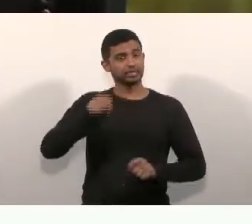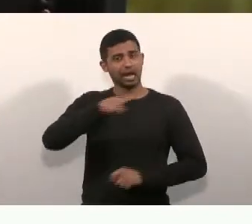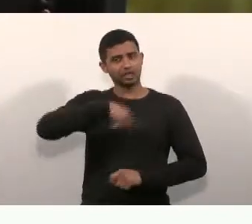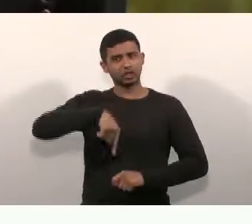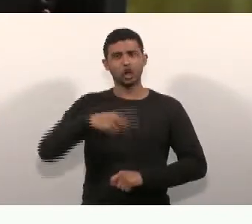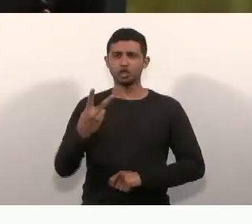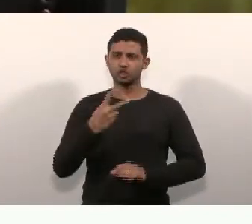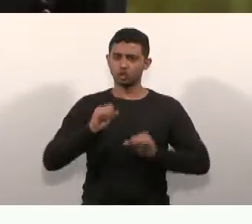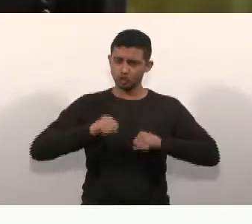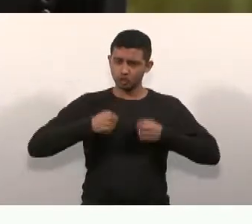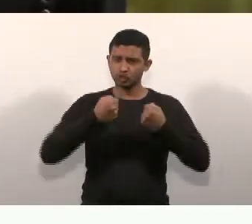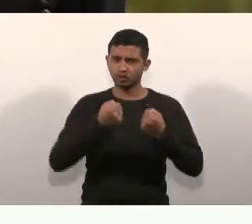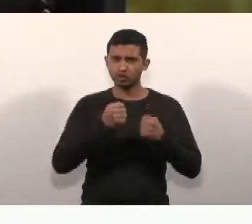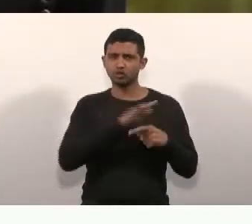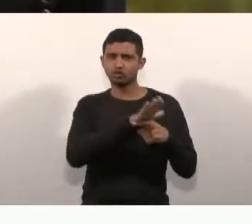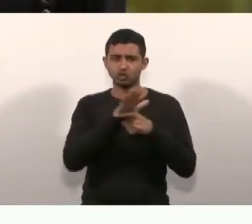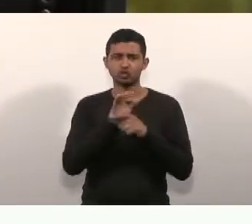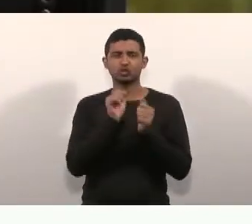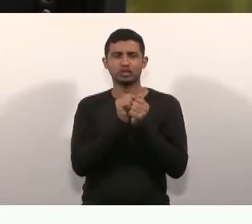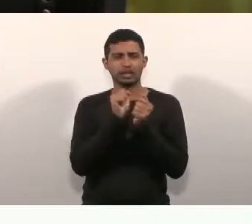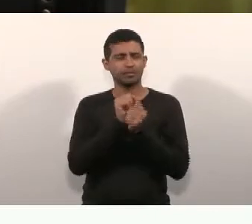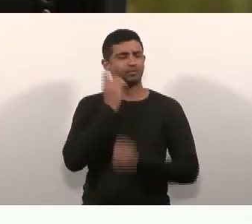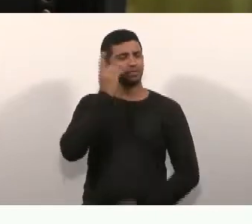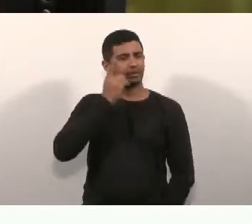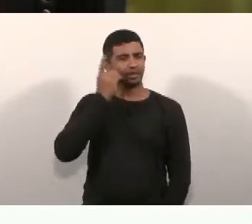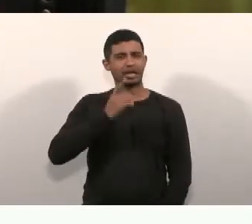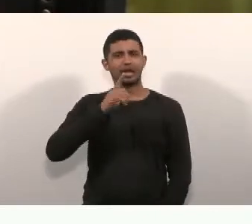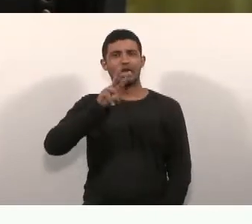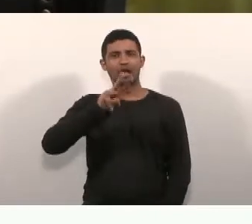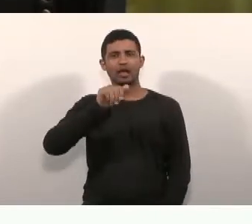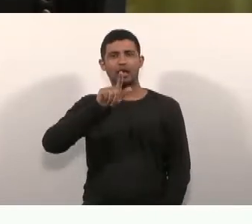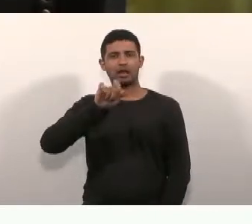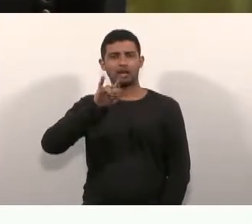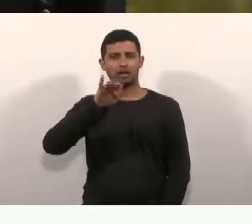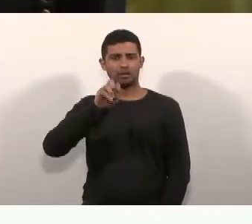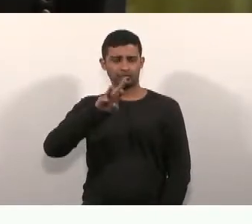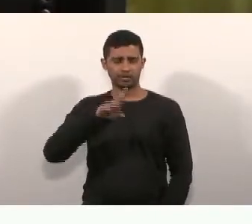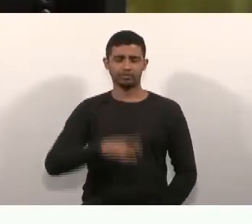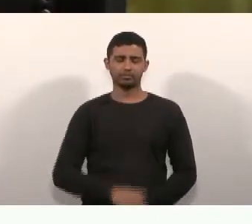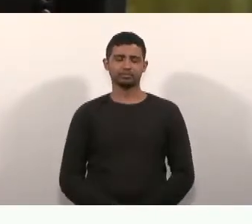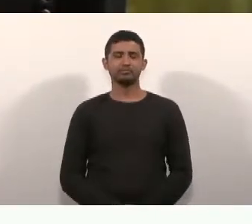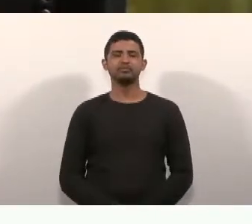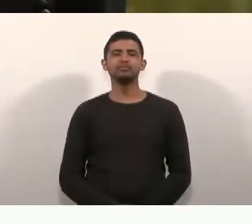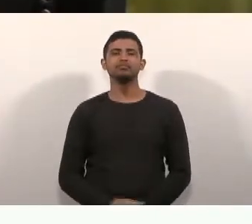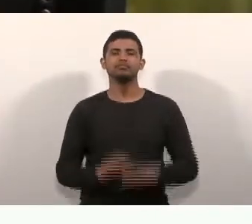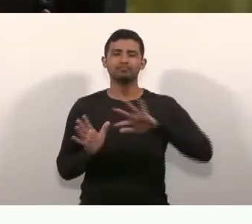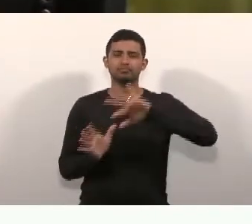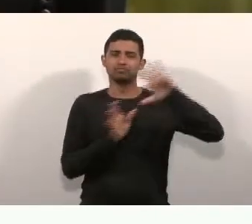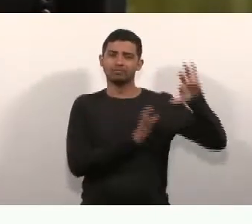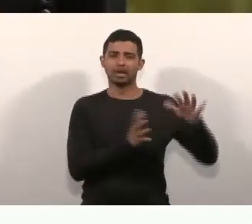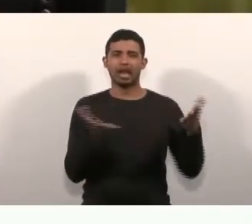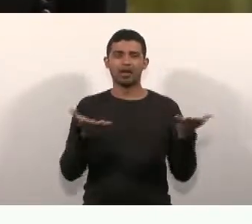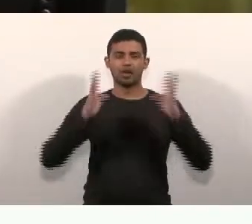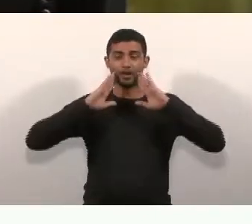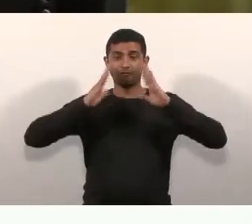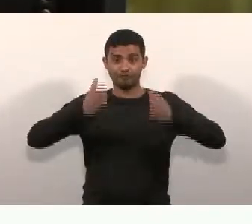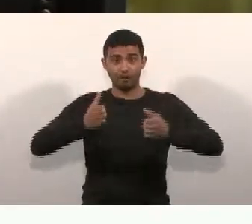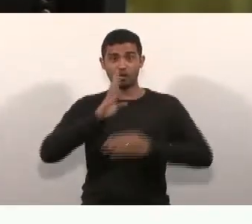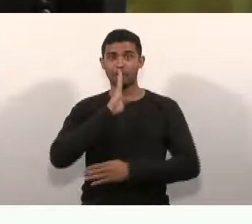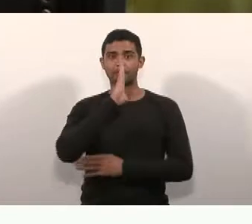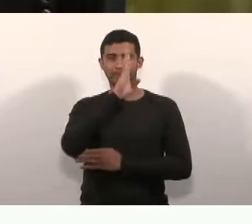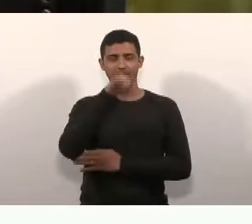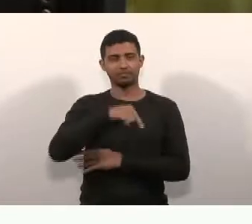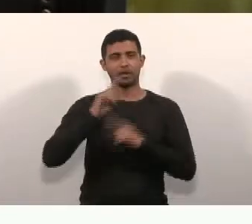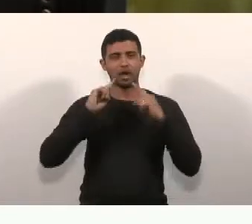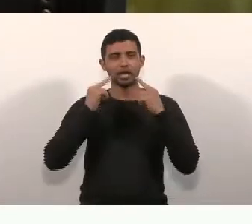esforços junto com o deputado Albert Rezende. Queria agora passar para a parte central da nossa reunião de hoje, que